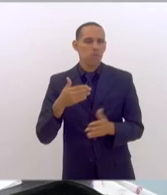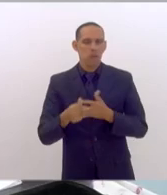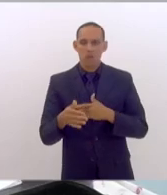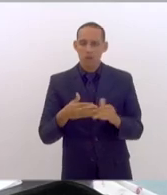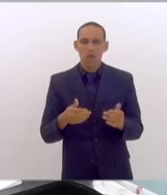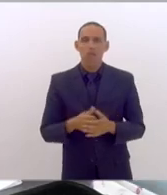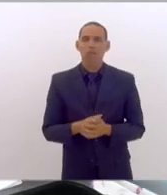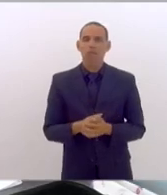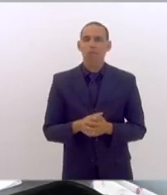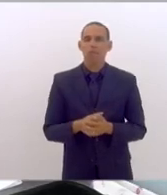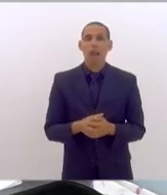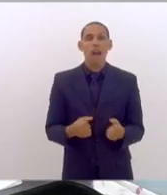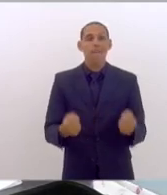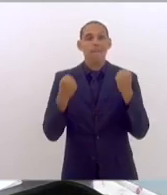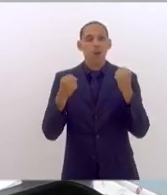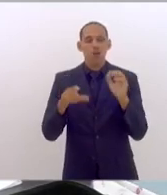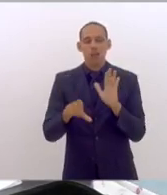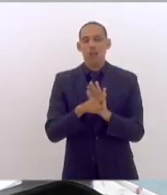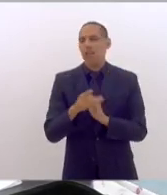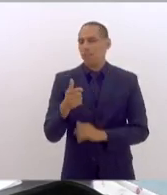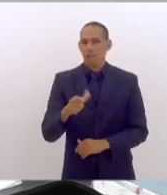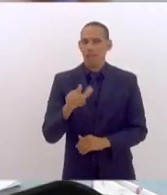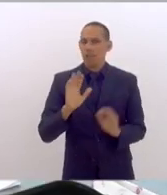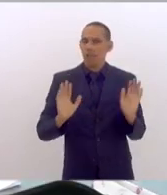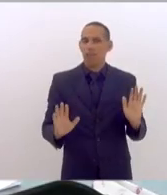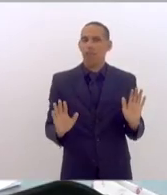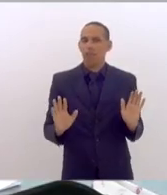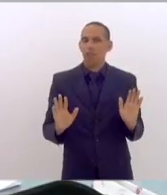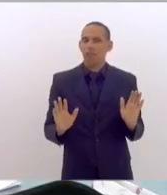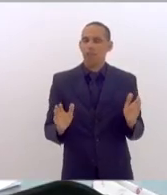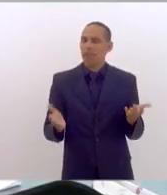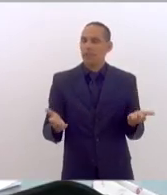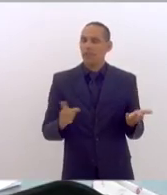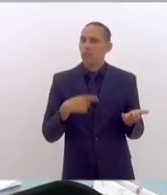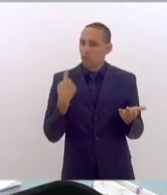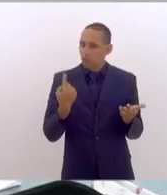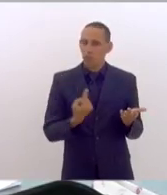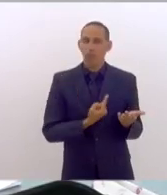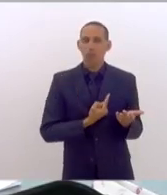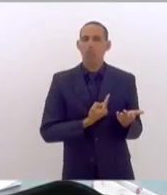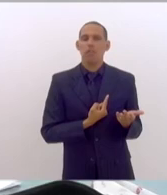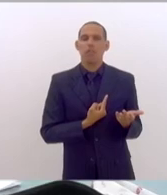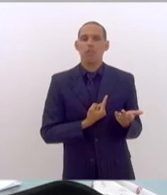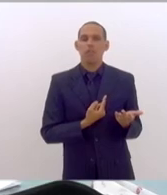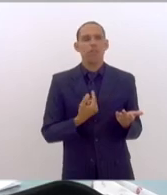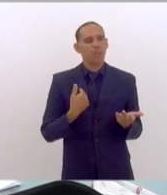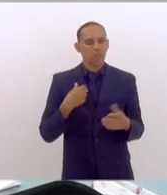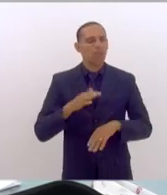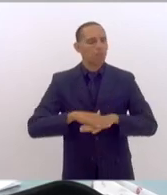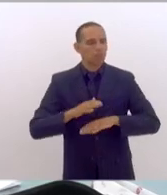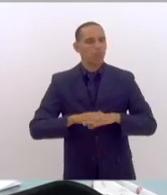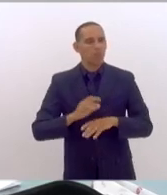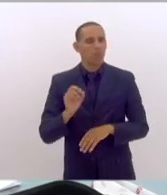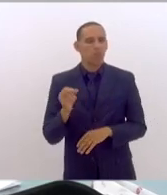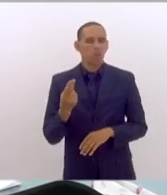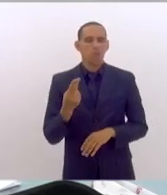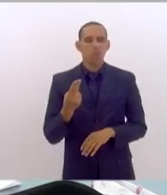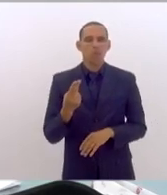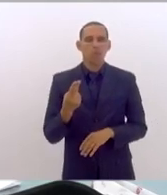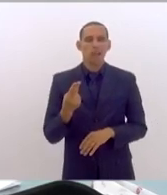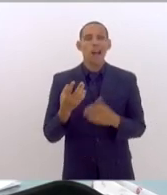CPI ele não tem força de lei não é então assim a gente pode eu vou fazer isso né